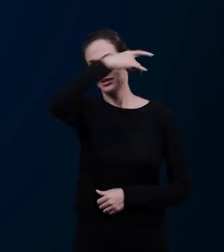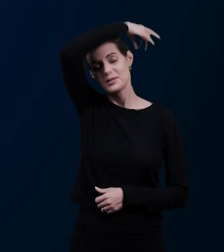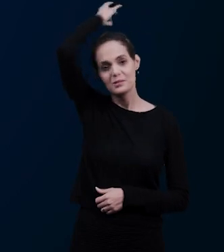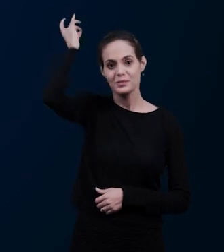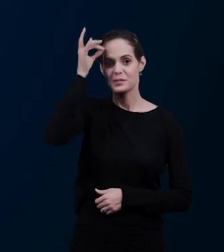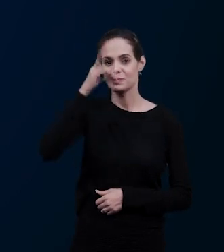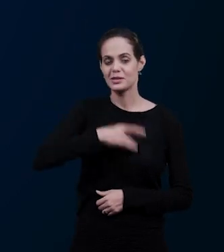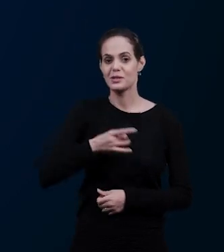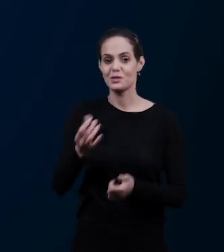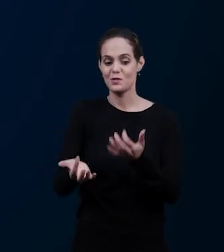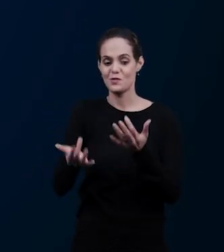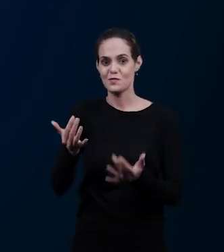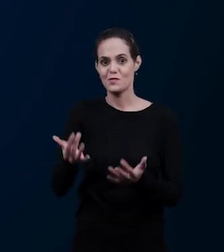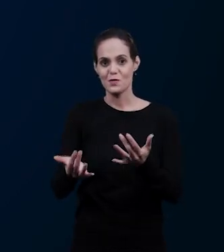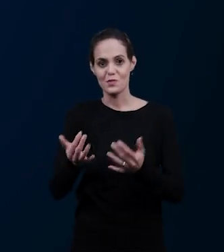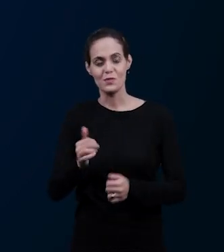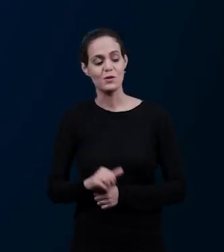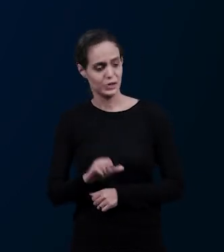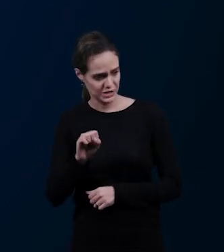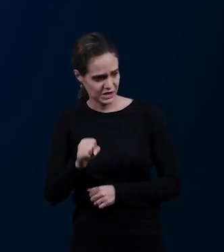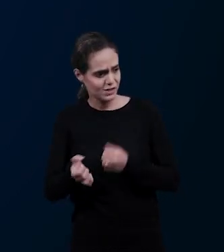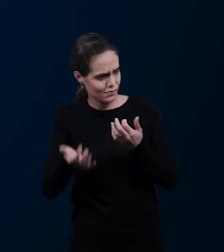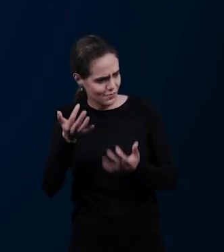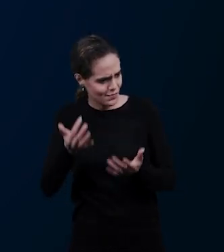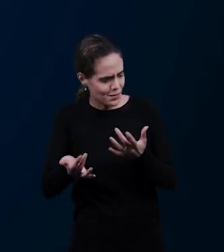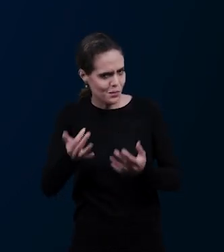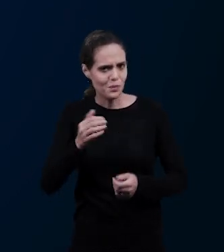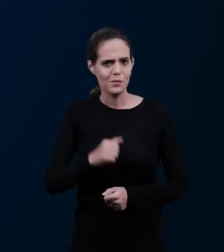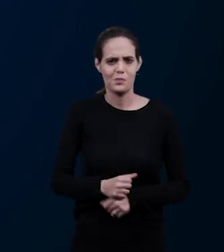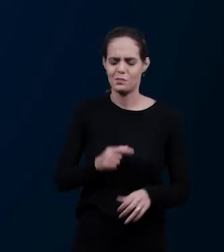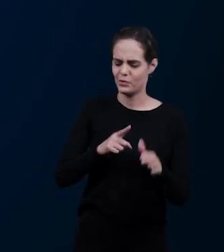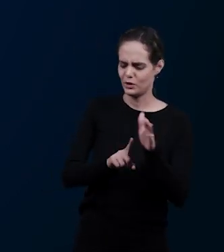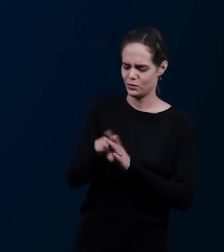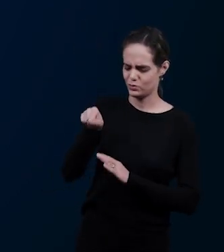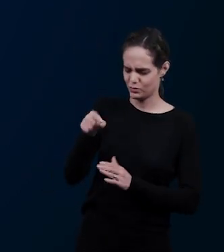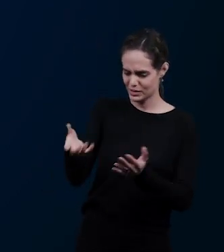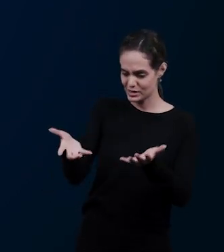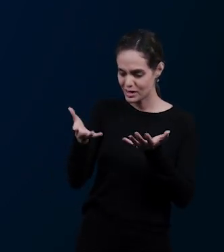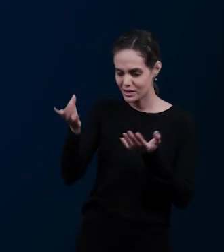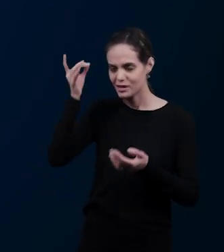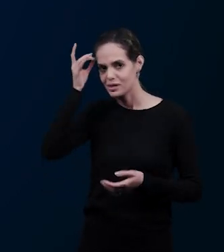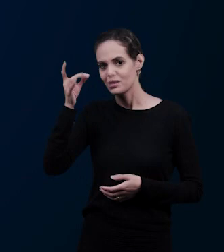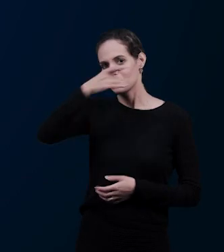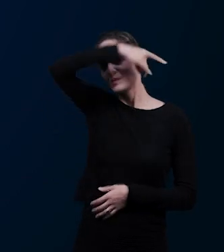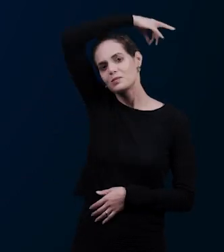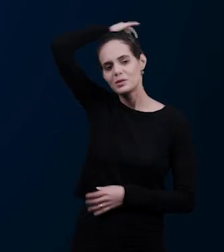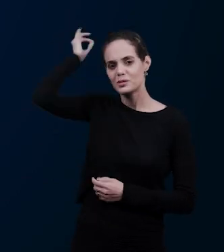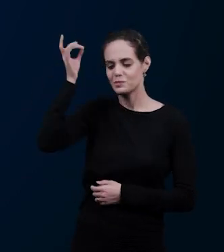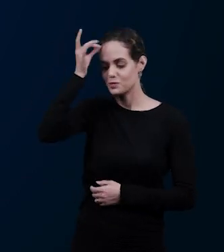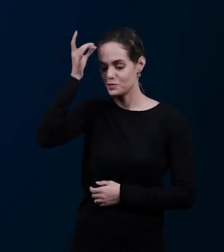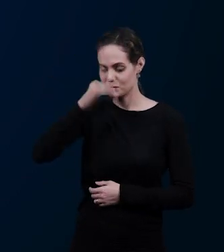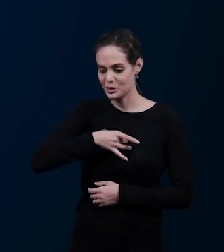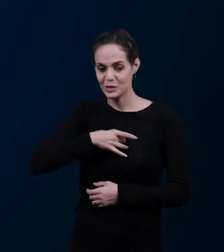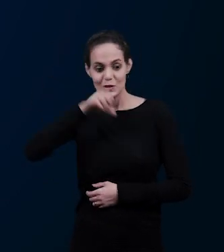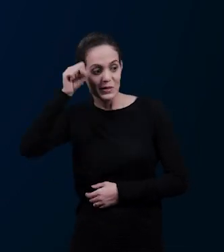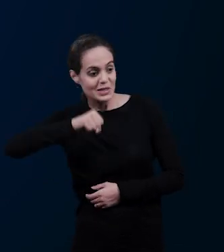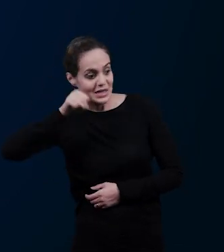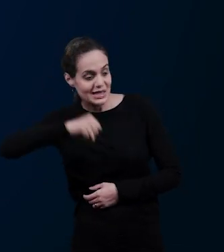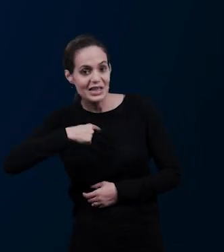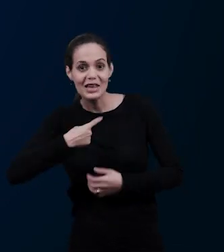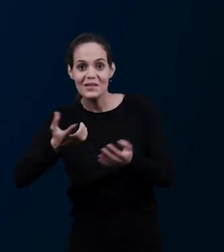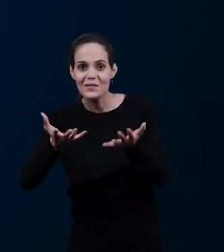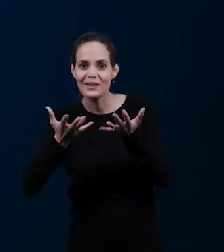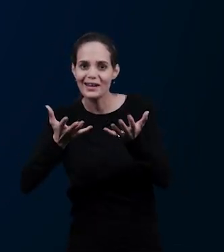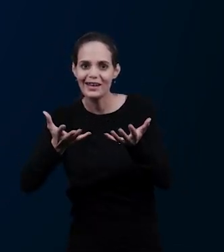Santo e com fogo. Com fogo. Aí eu te pergunto, você quer ser batizado com o Espírito